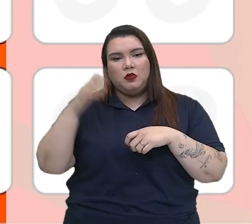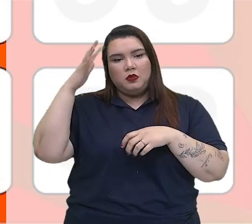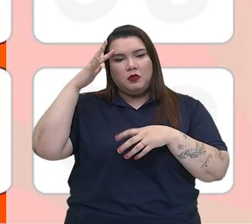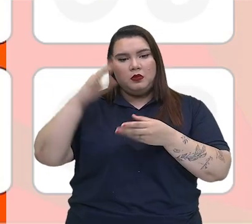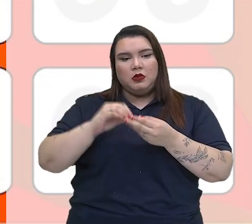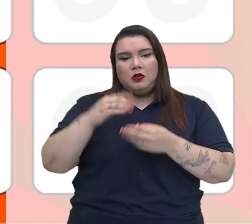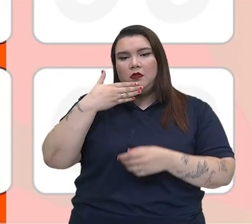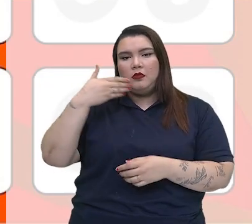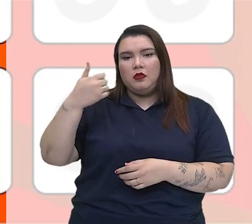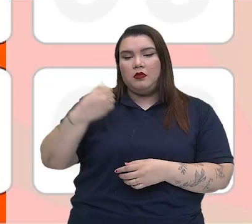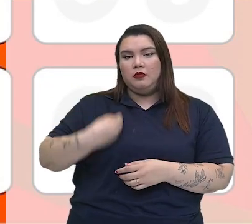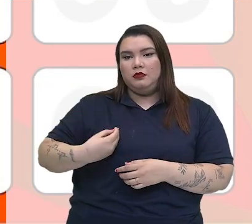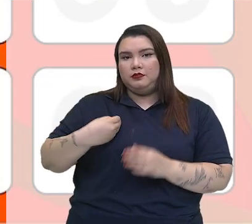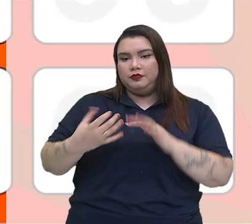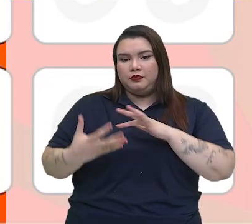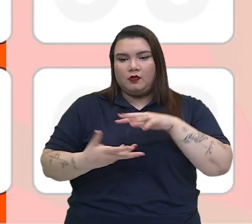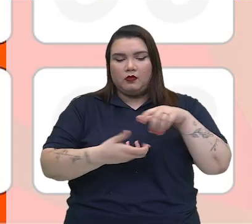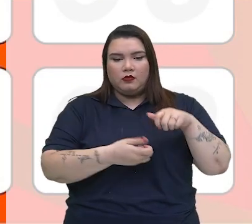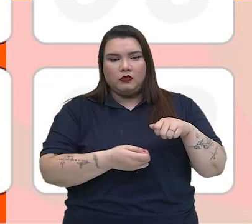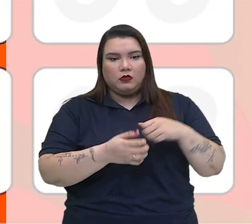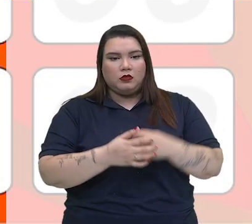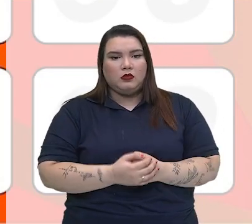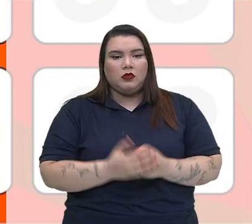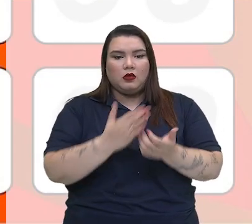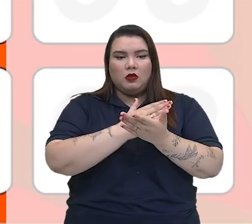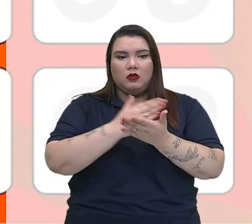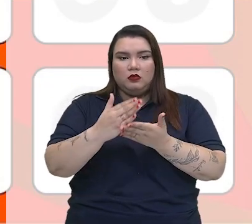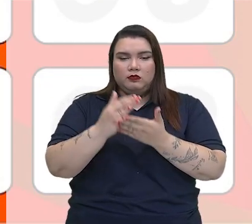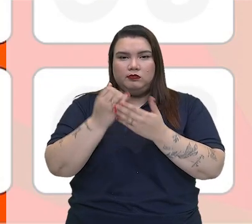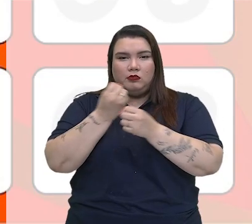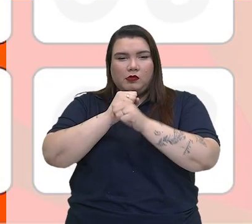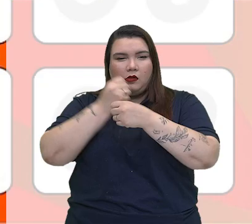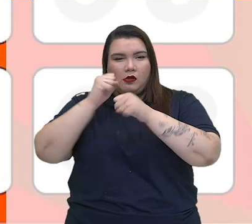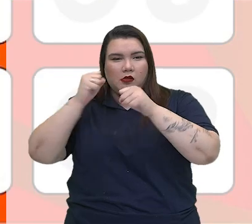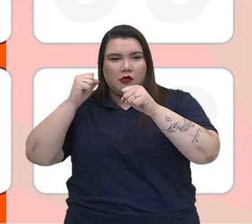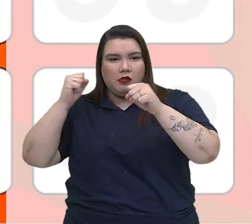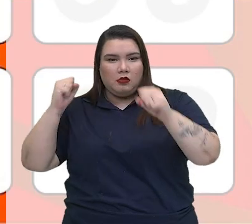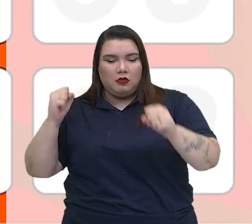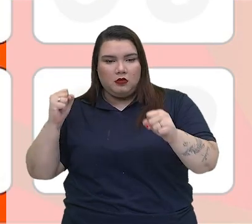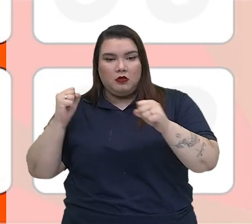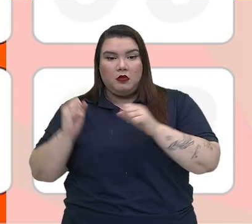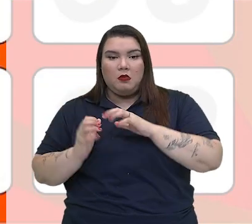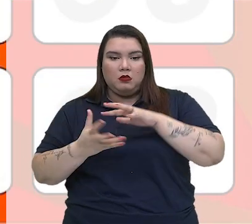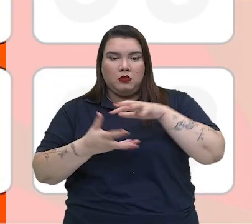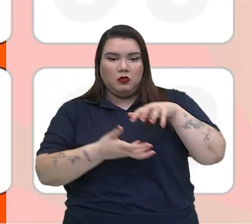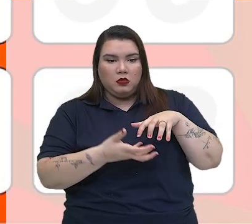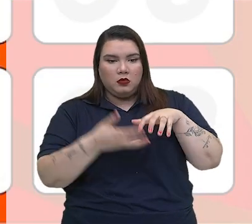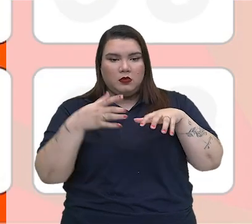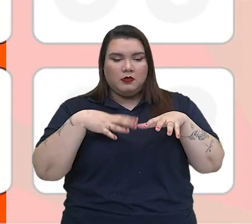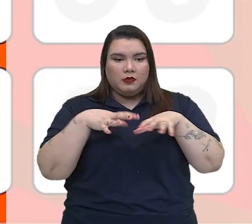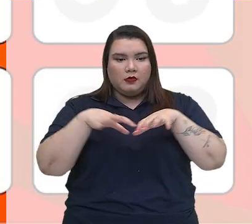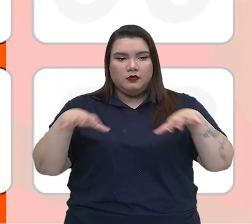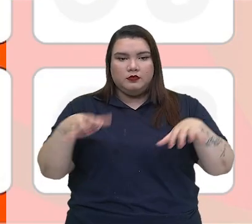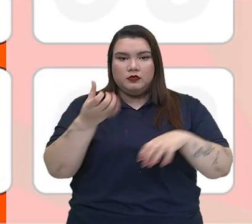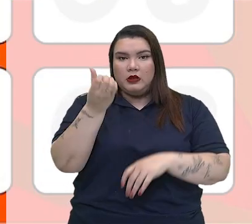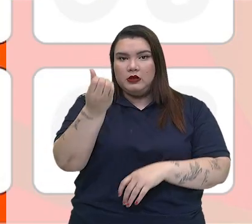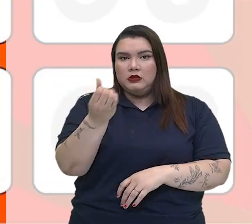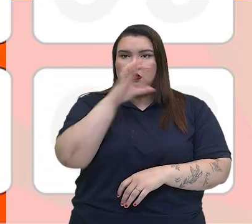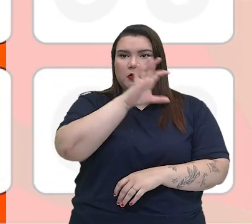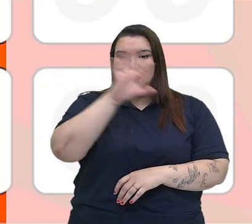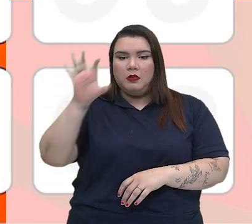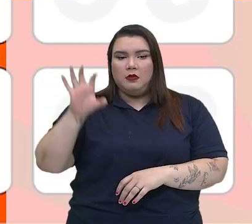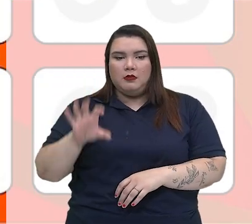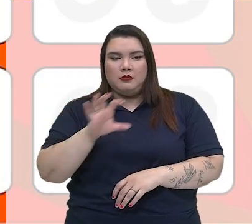lugar no mundo. Vamos começar de um ponto muito grande, o nosso mundo, que é dividido em 6